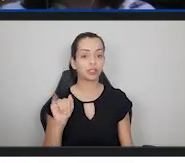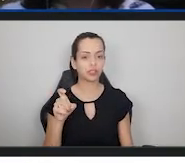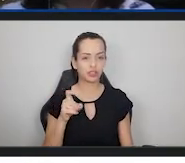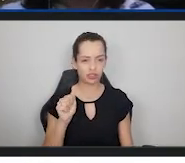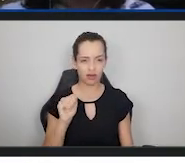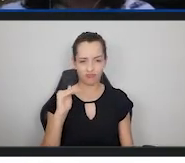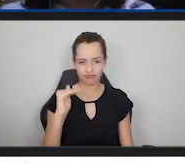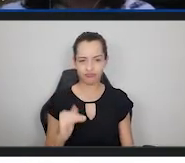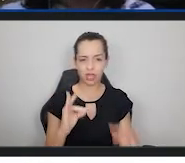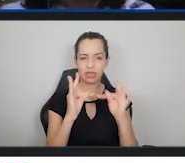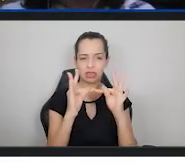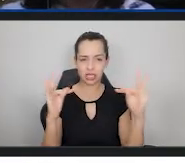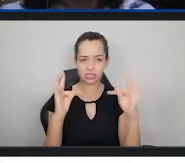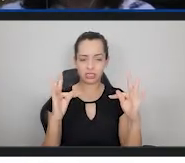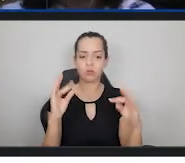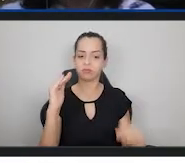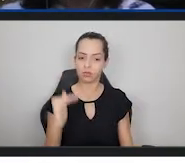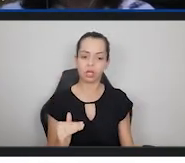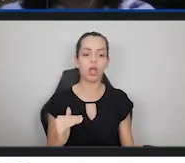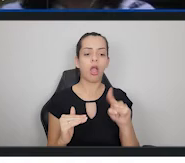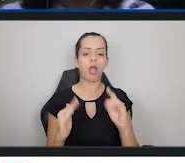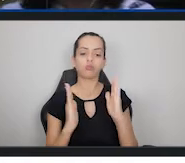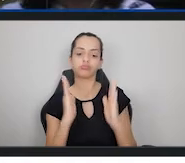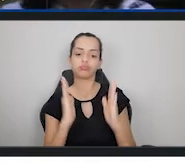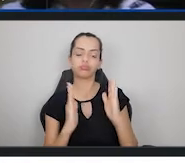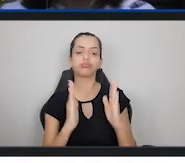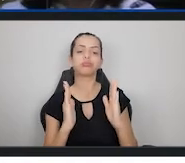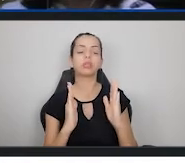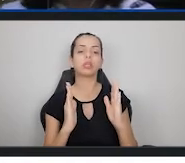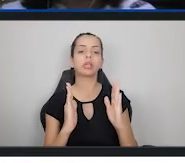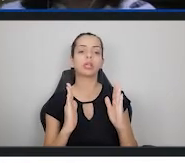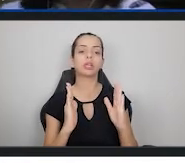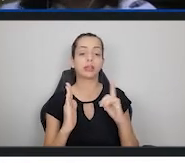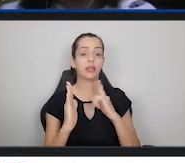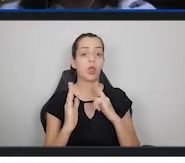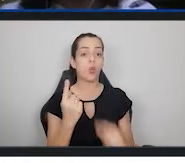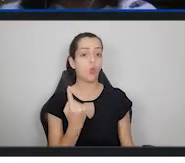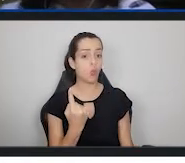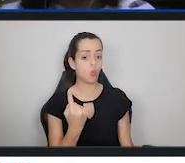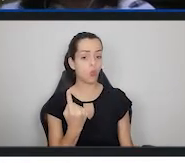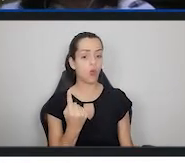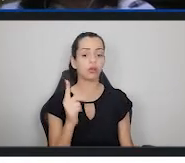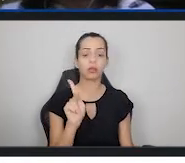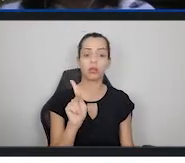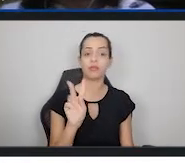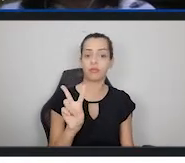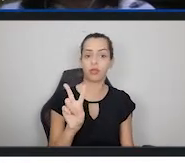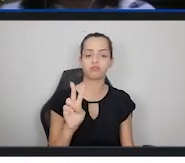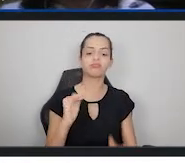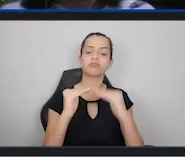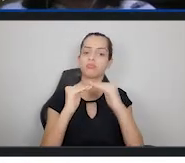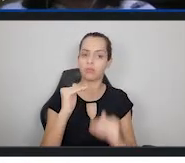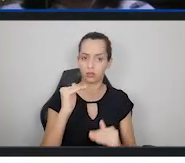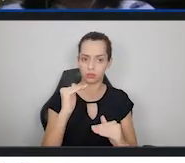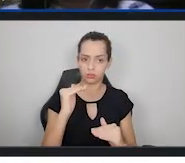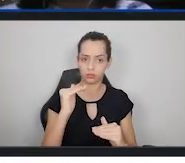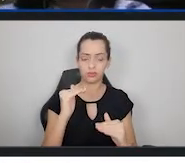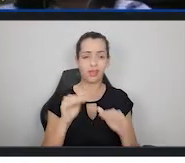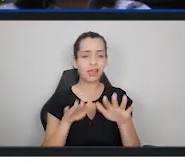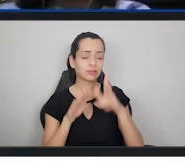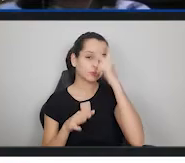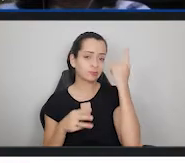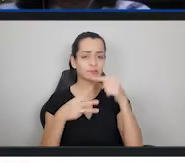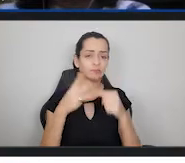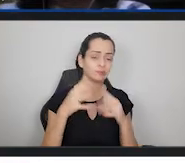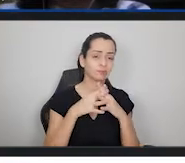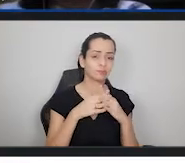a definição da 5410 é um pouco diferente. Então, eu estou frisando que essa é uma definição baseada